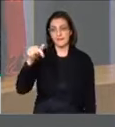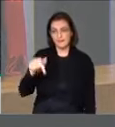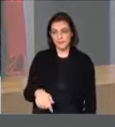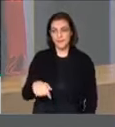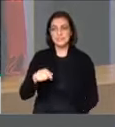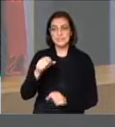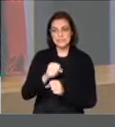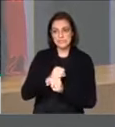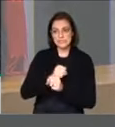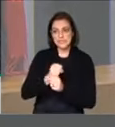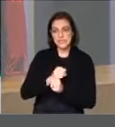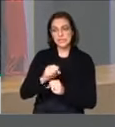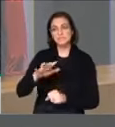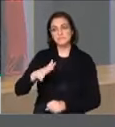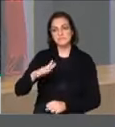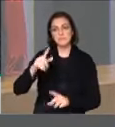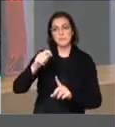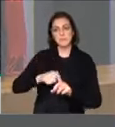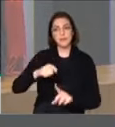no mês deste ano,